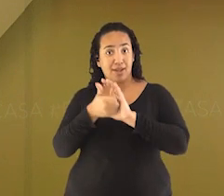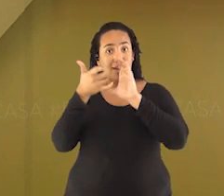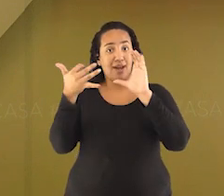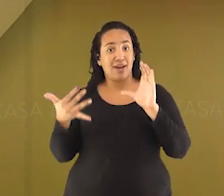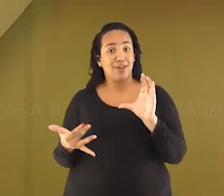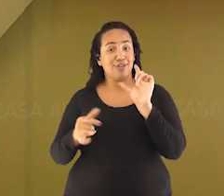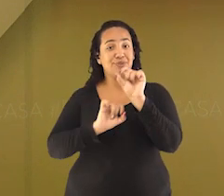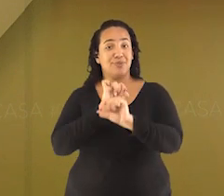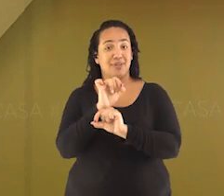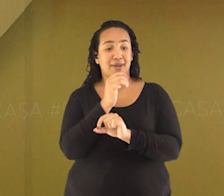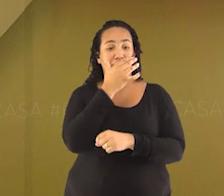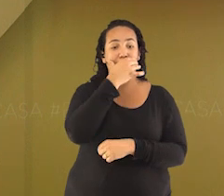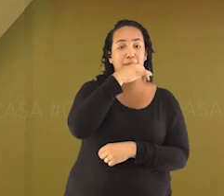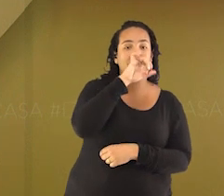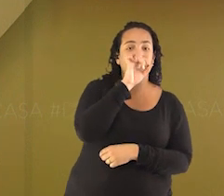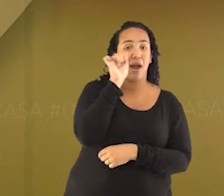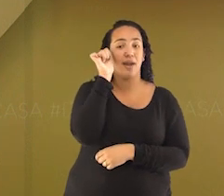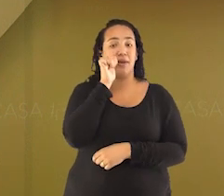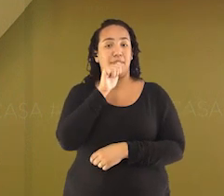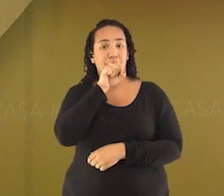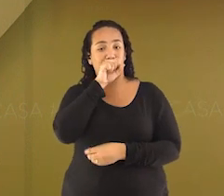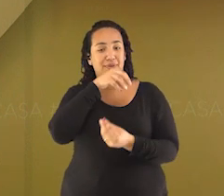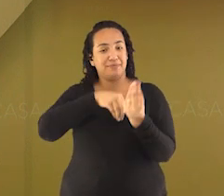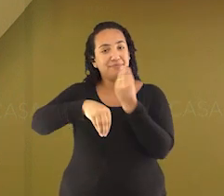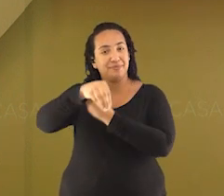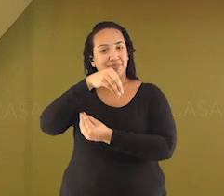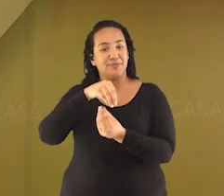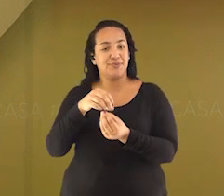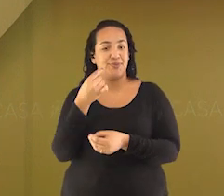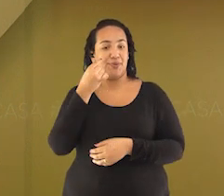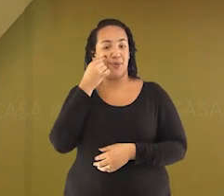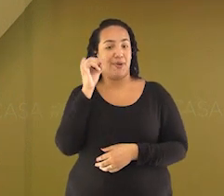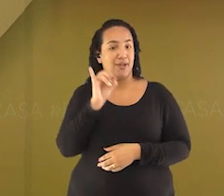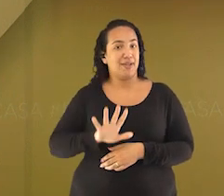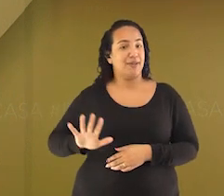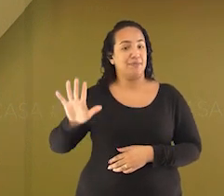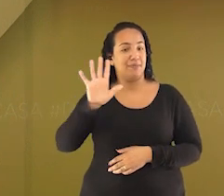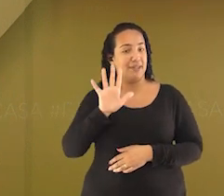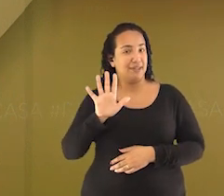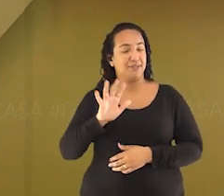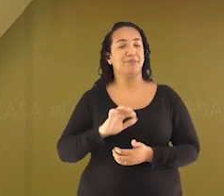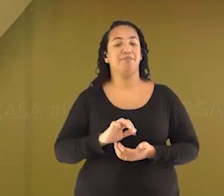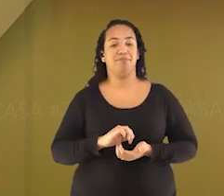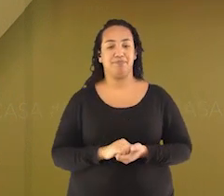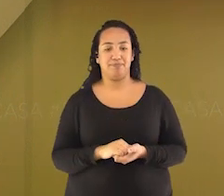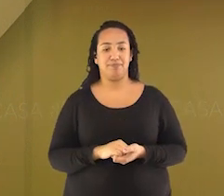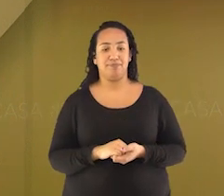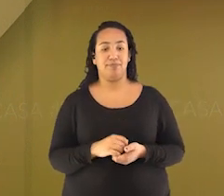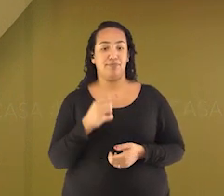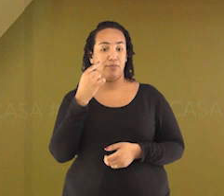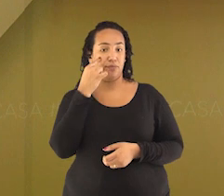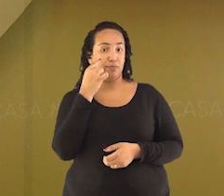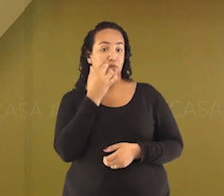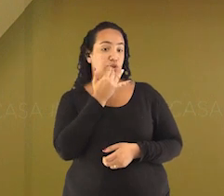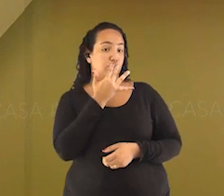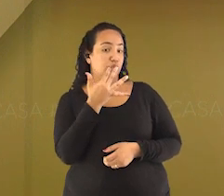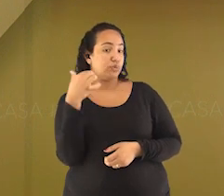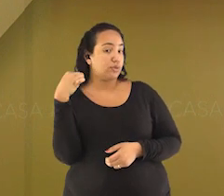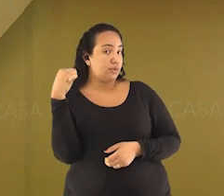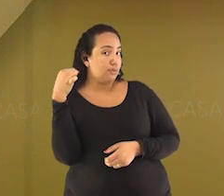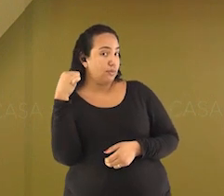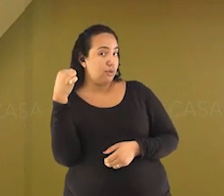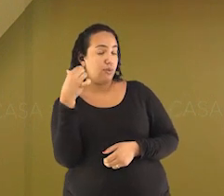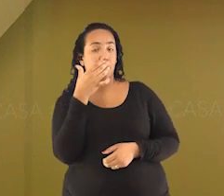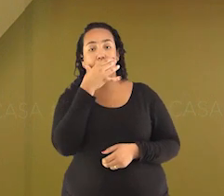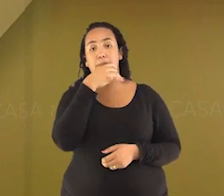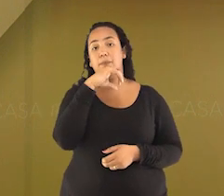únicas, formadas pela mistura dos dois materiais genéticos dos pais. Na imagem, a gente vê aqui uma filha do casal, certo? Ela herdou a cor do cabelo do